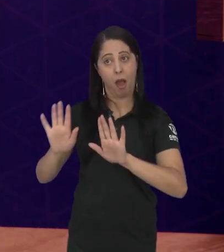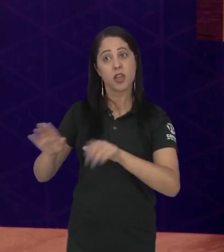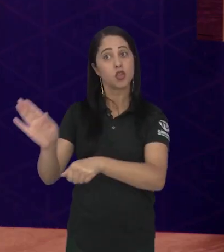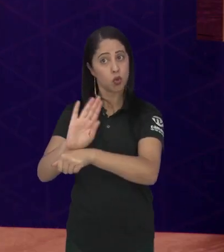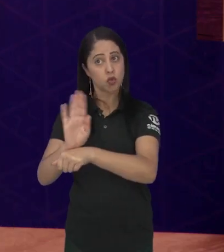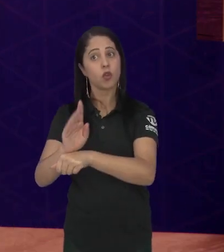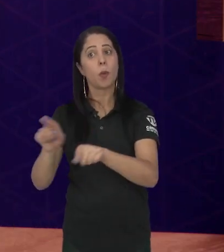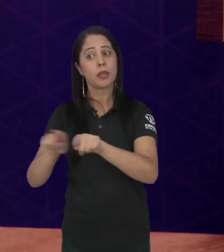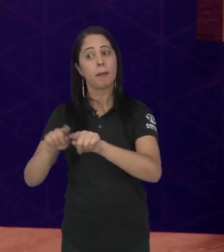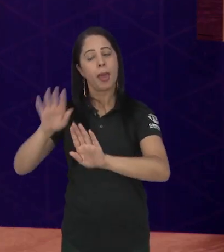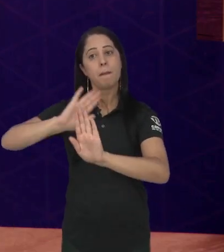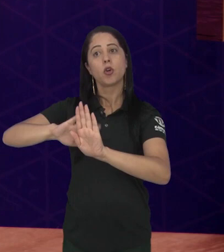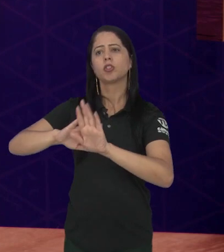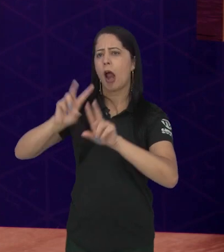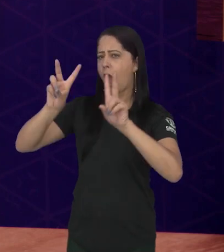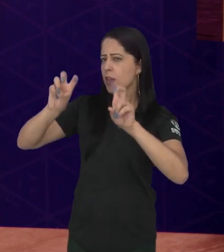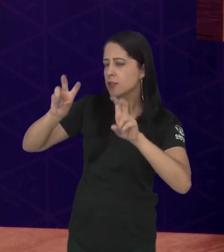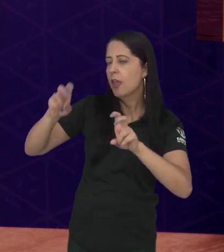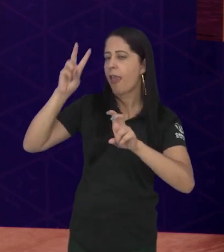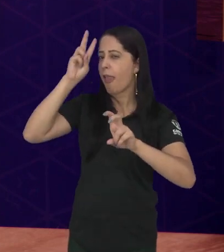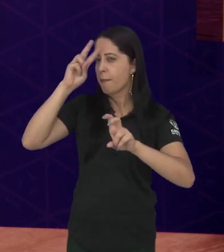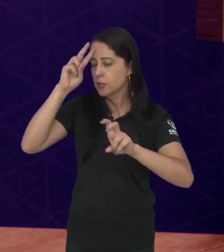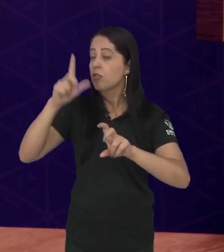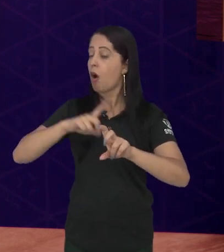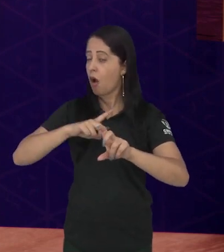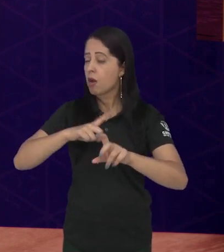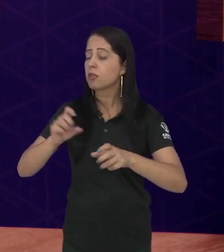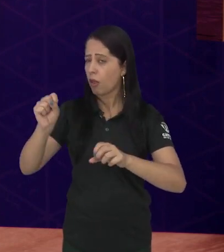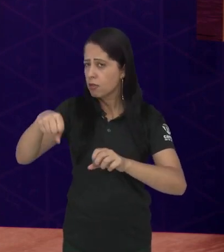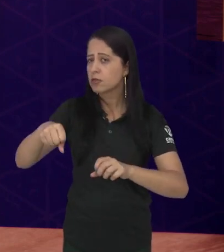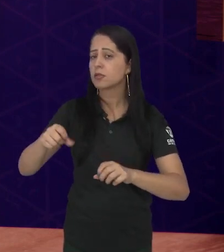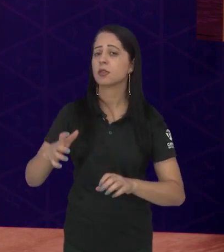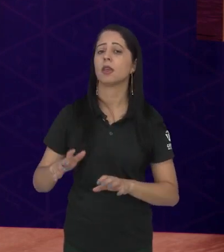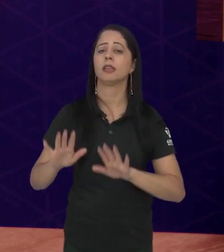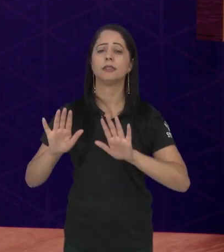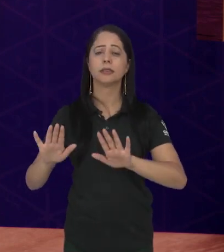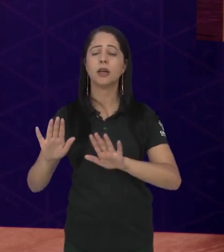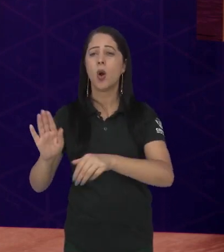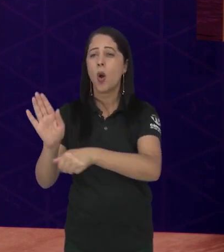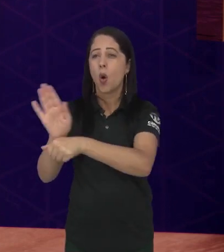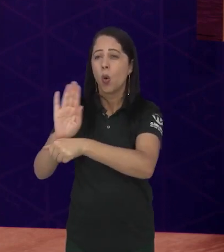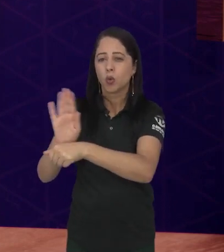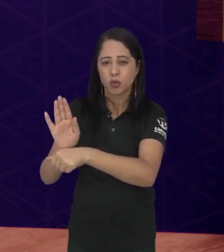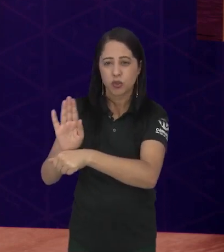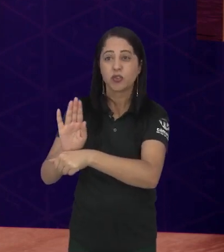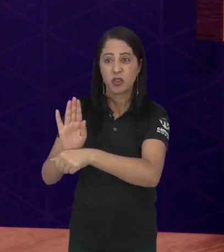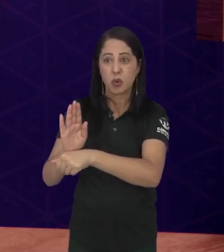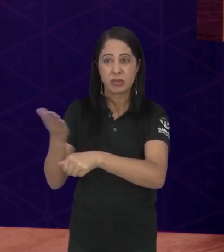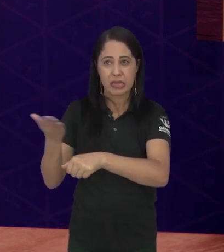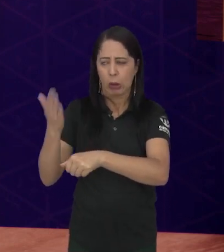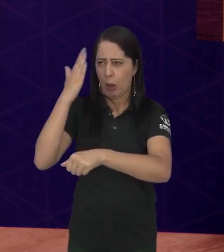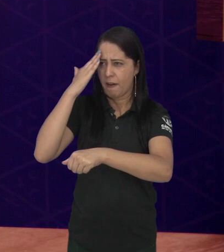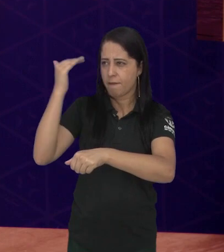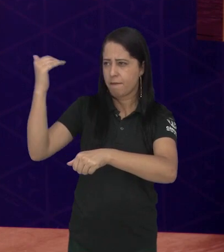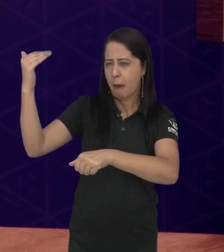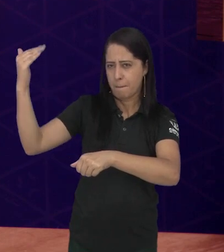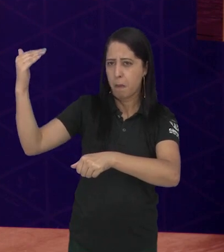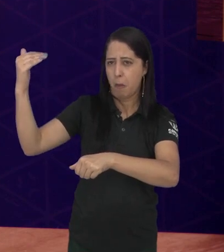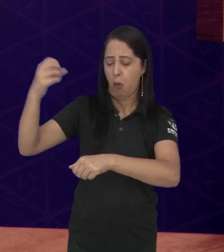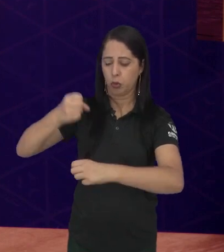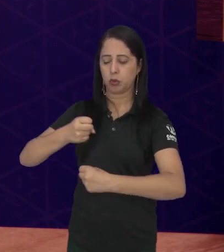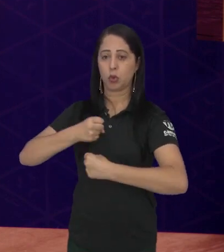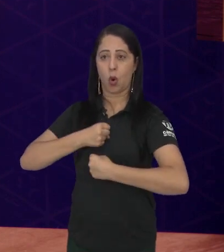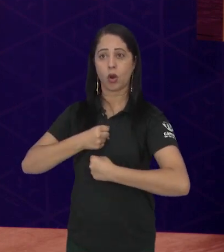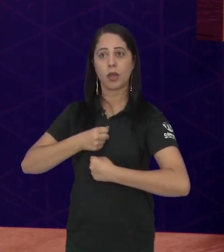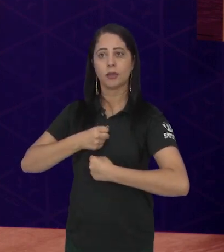sim. Então, os filmes, eles que estão em destaque no Oscar, geralmente